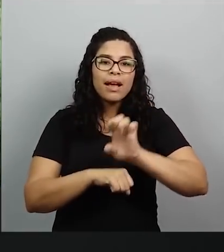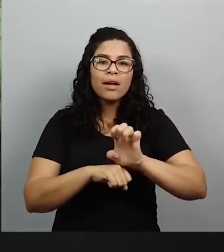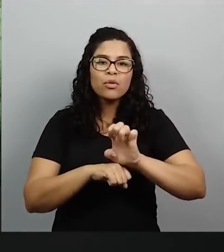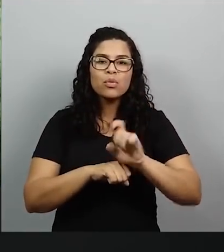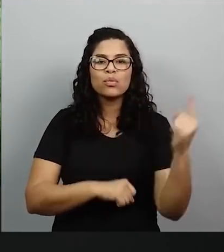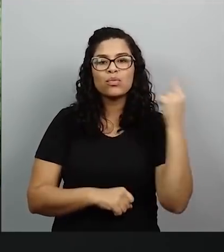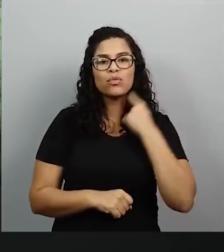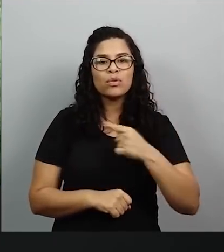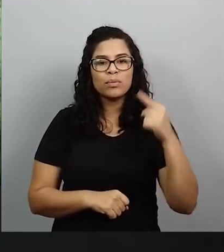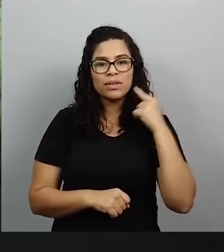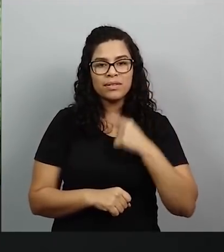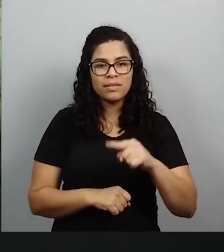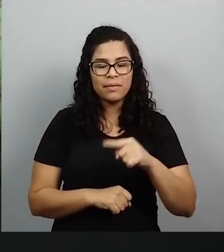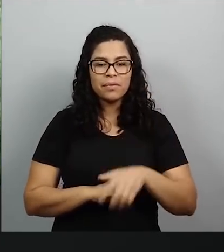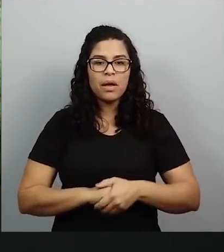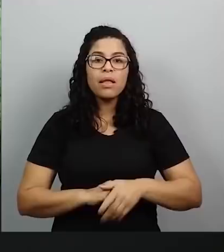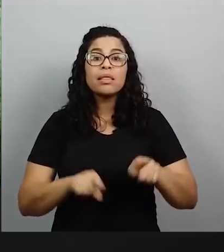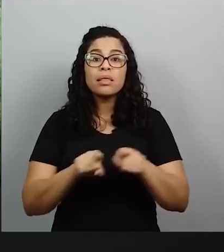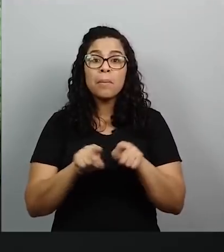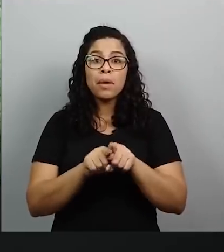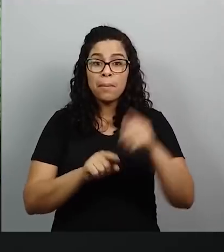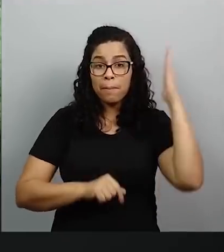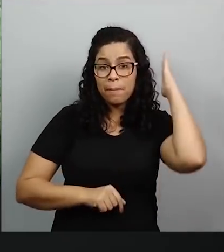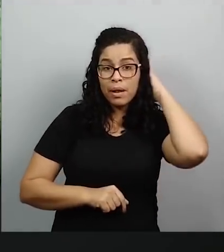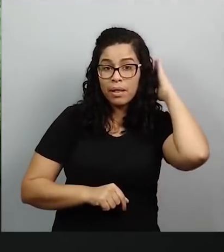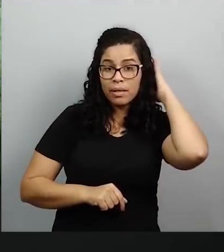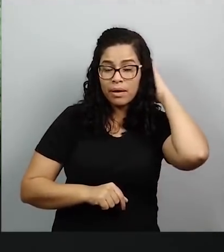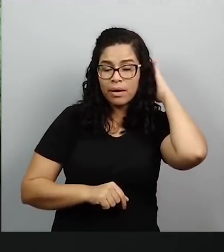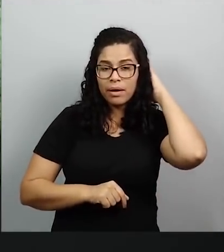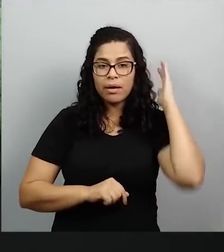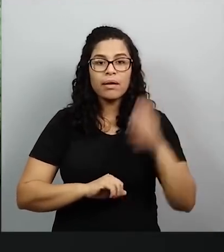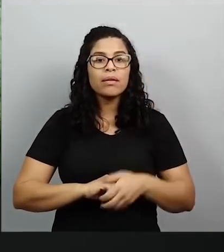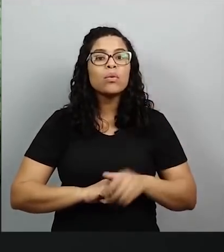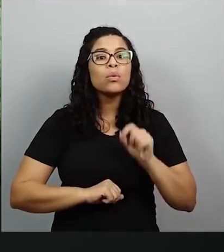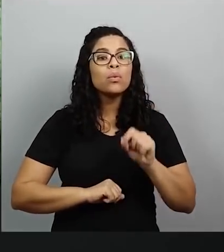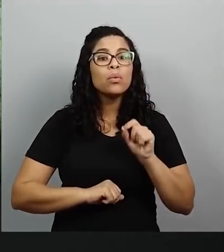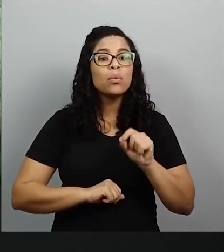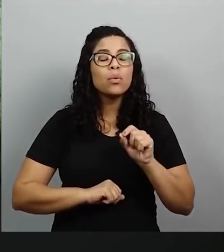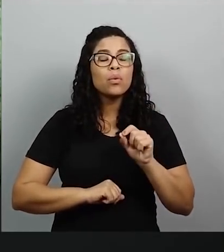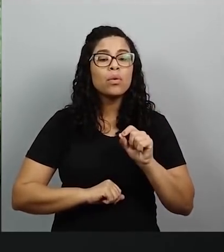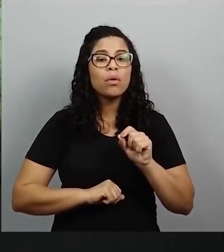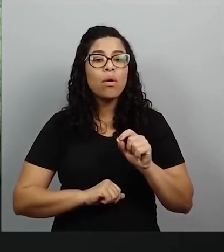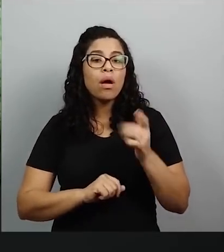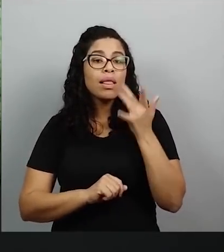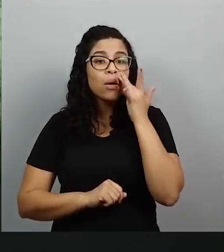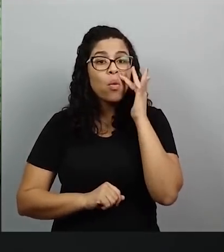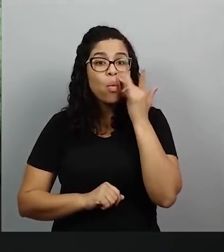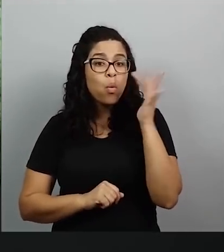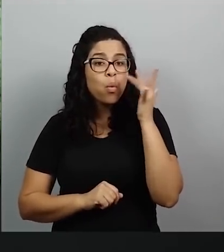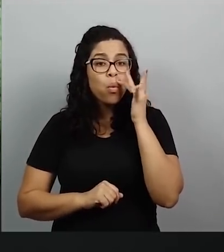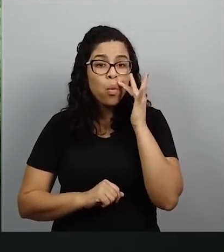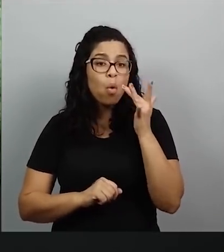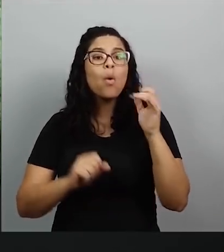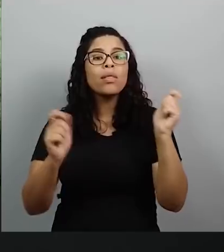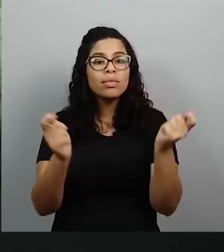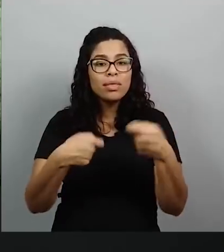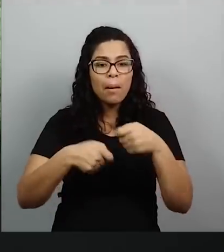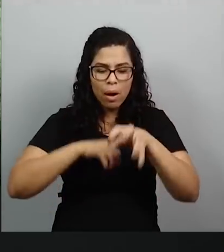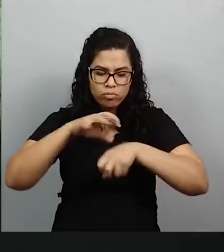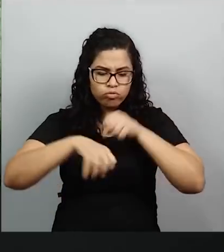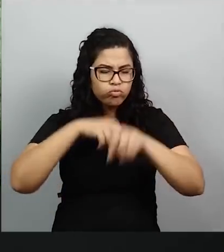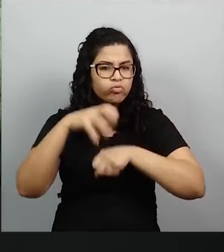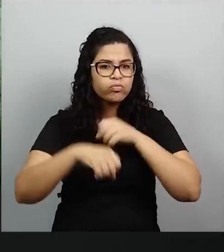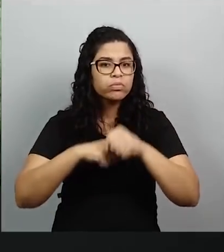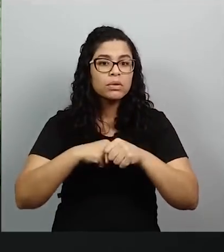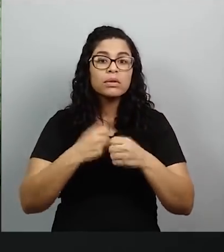Gerais. Vão procurar o litoral aqui do estado do Paraná. Paranaguá, por exemplo, tem ali indícios de ouro que também podem